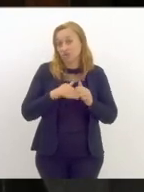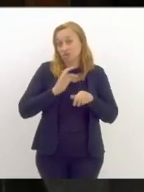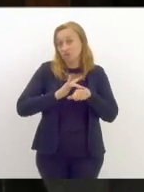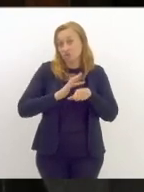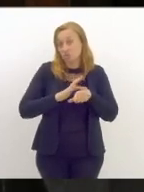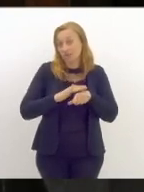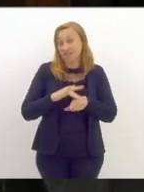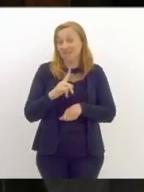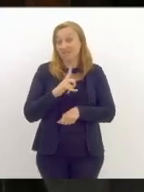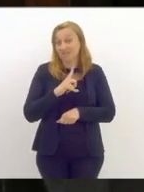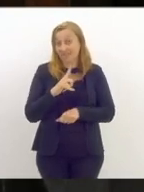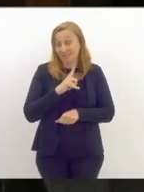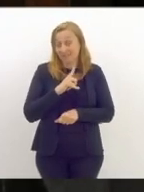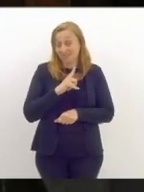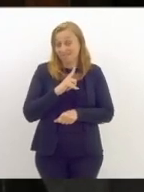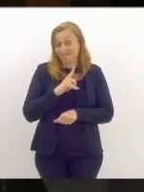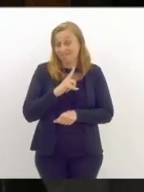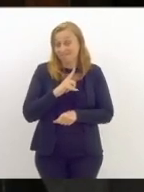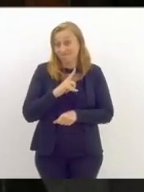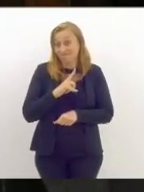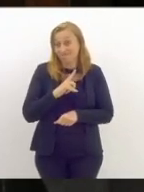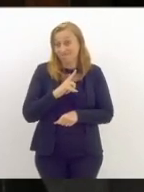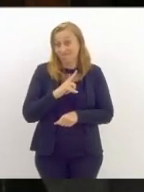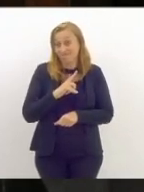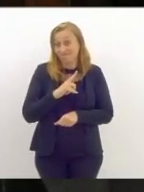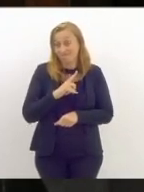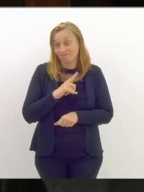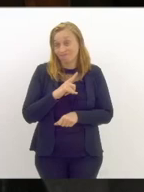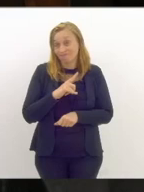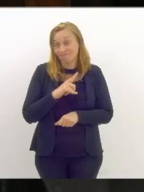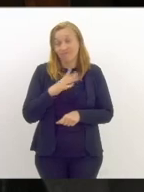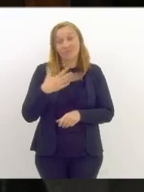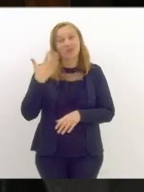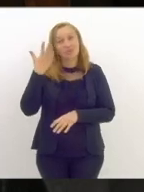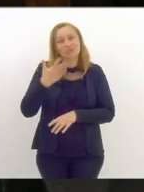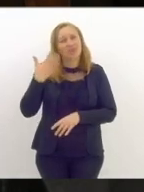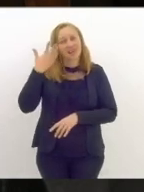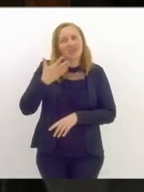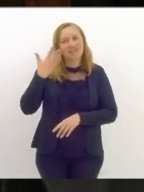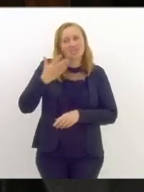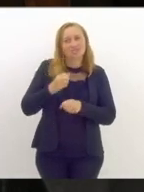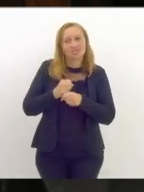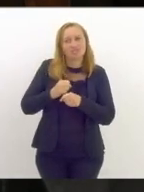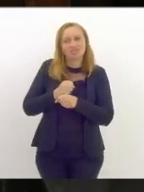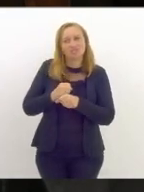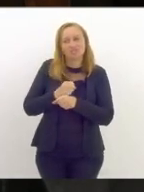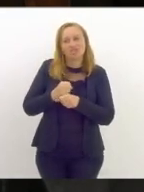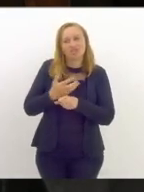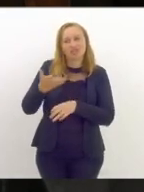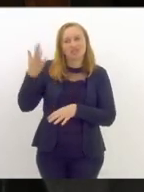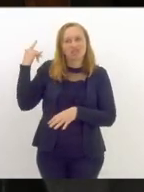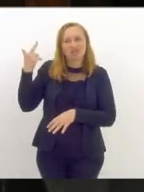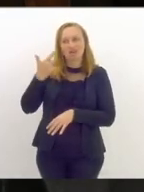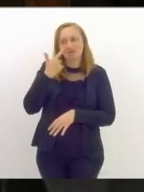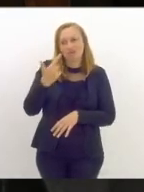que existem. E eu estava dando uma palestra algum tempo atrás, e aí estava vendo